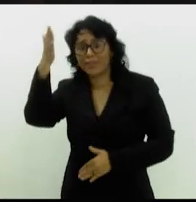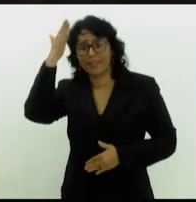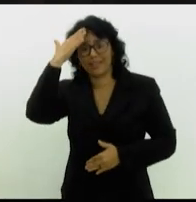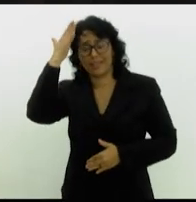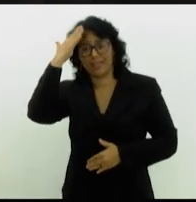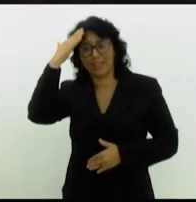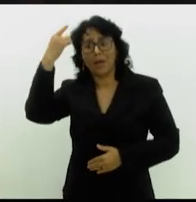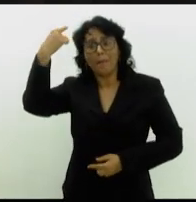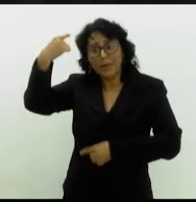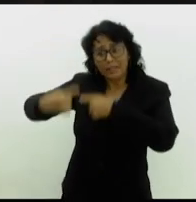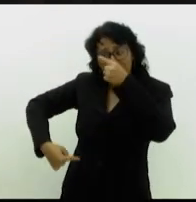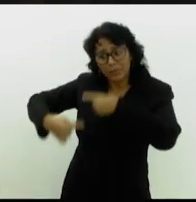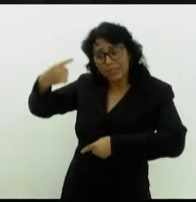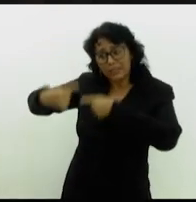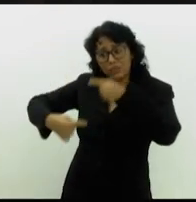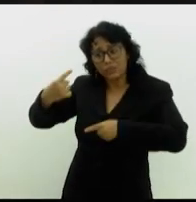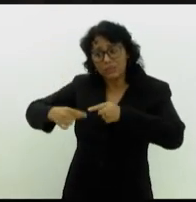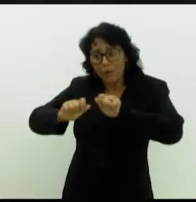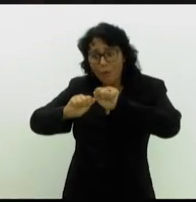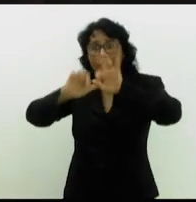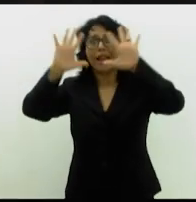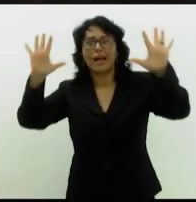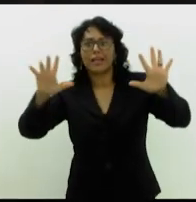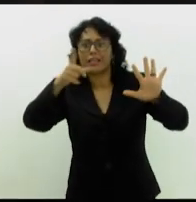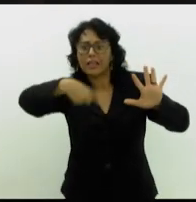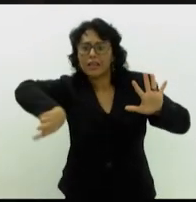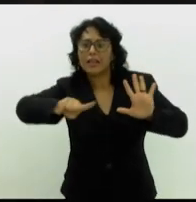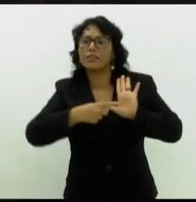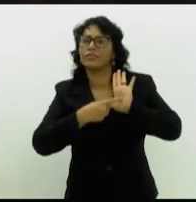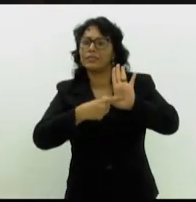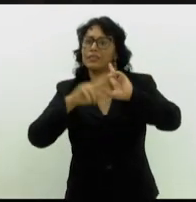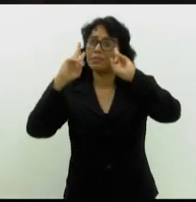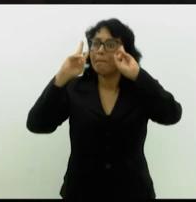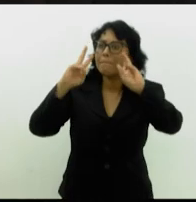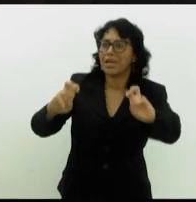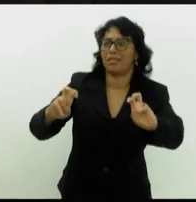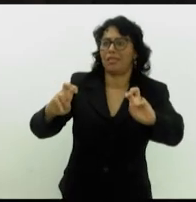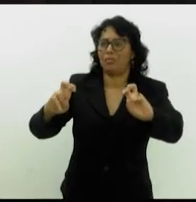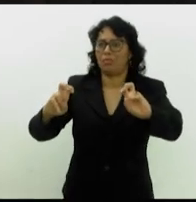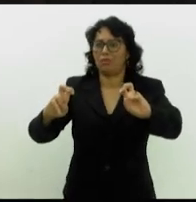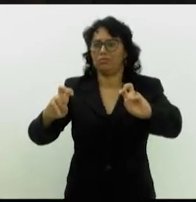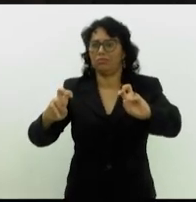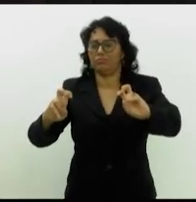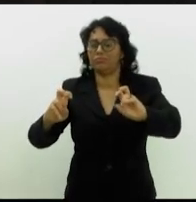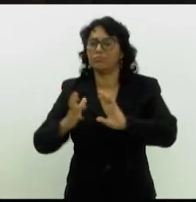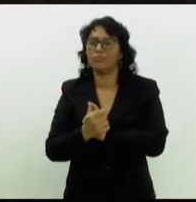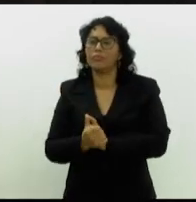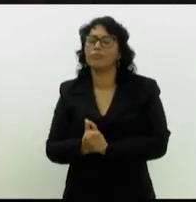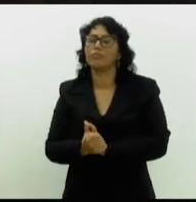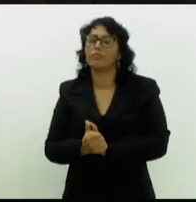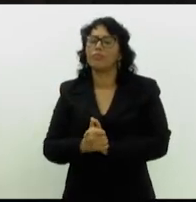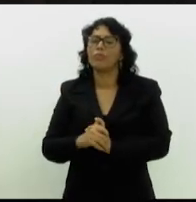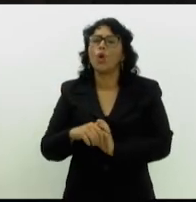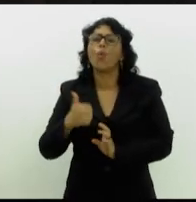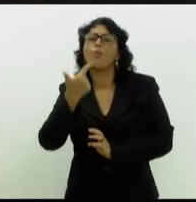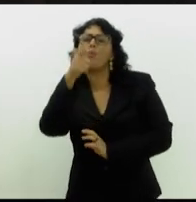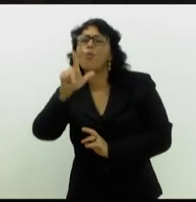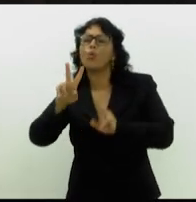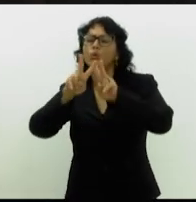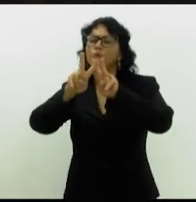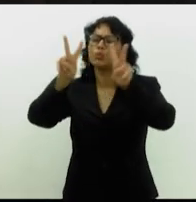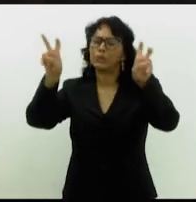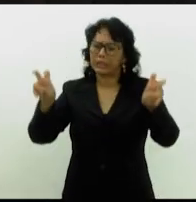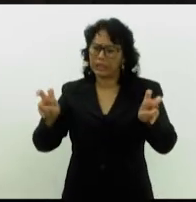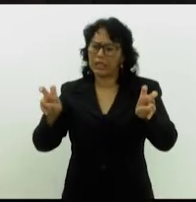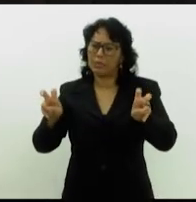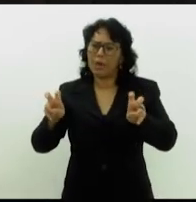discussão em Pauta e afirmar reafirmar o nosso compromisso com a luta dos animadores culturais um outro tema também que nos traz para aqui